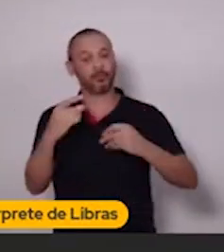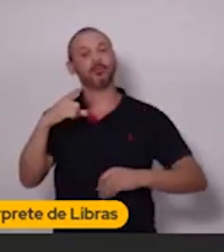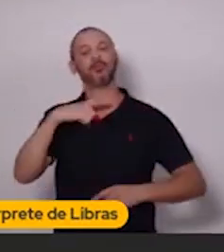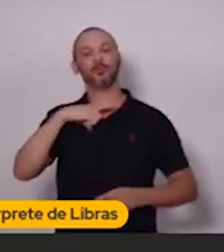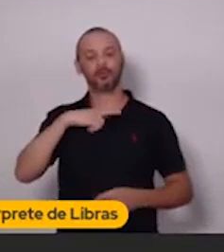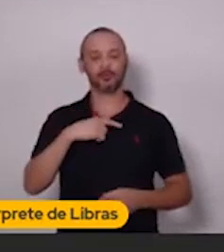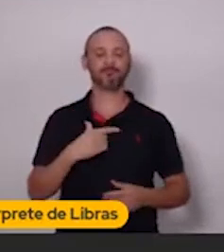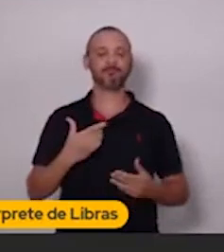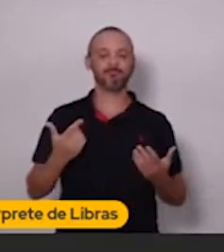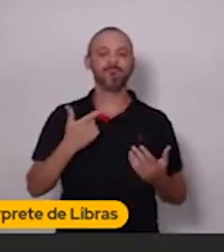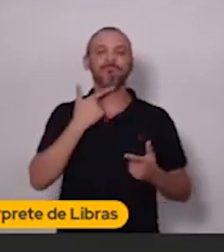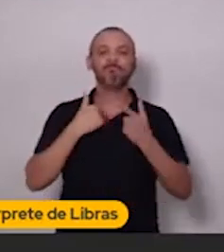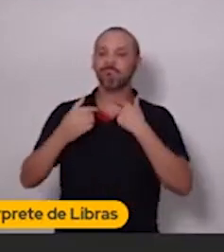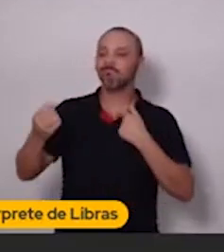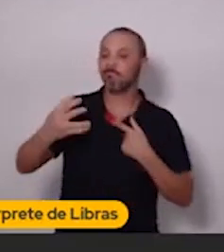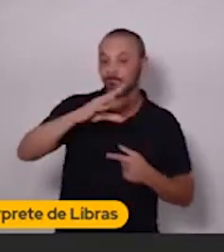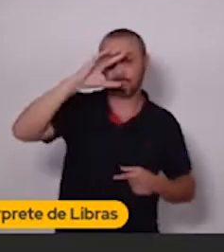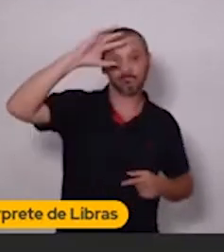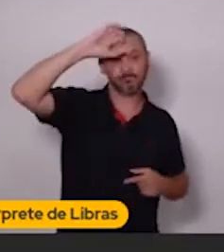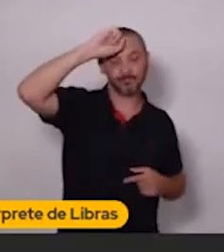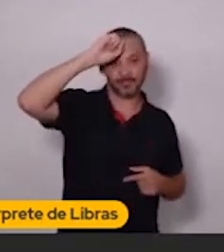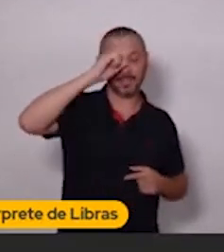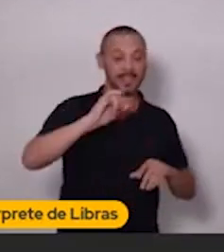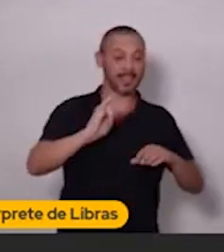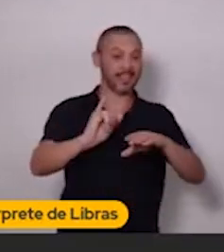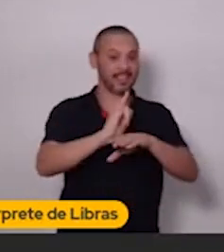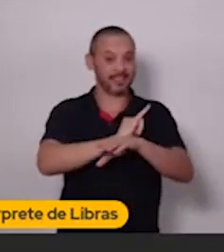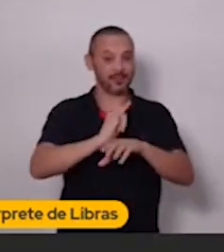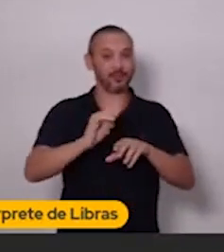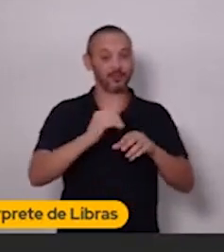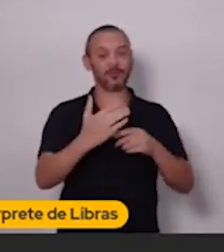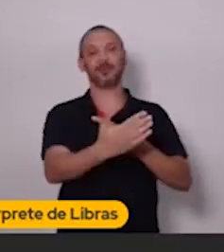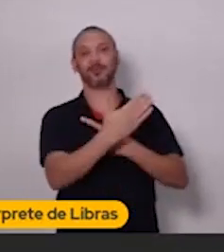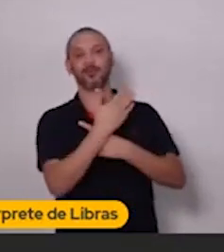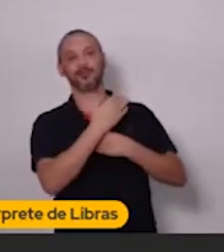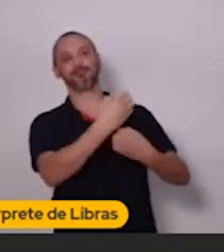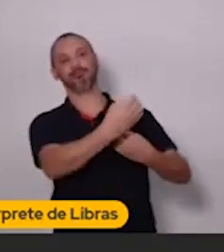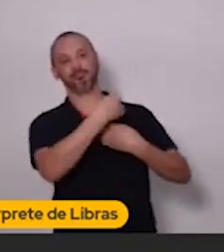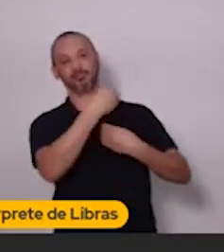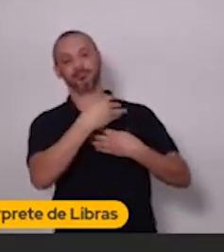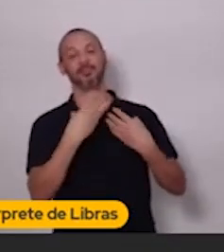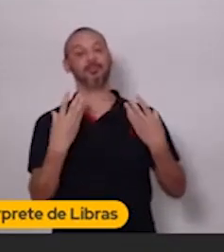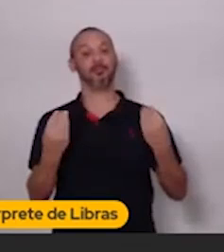aprender alguma coisa nova. Então, assim, YouTube, melhor professor do mundo nesse quesito.